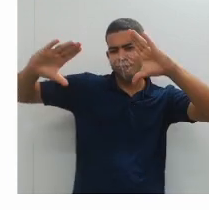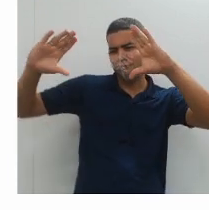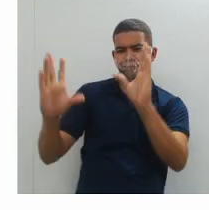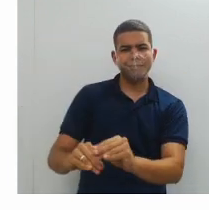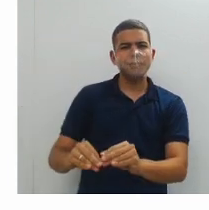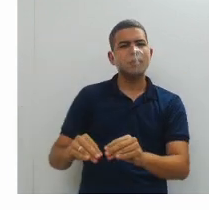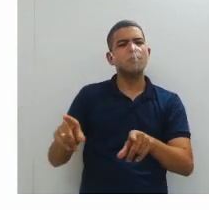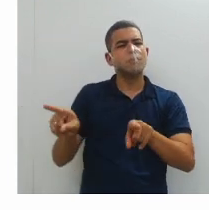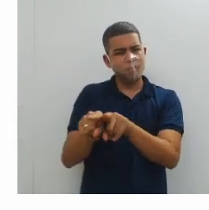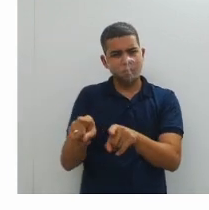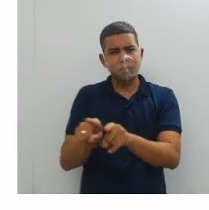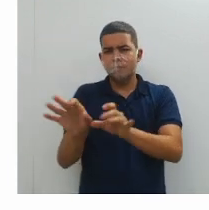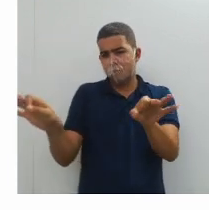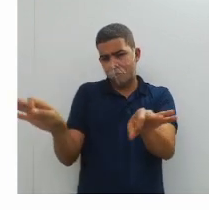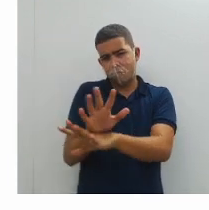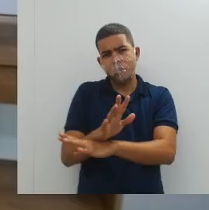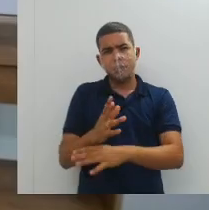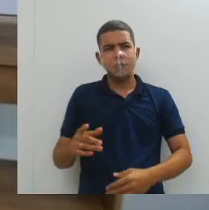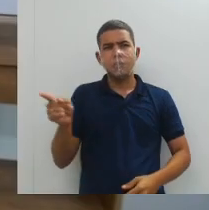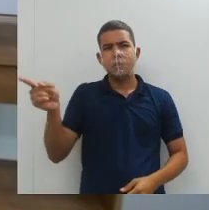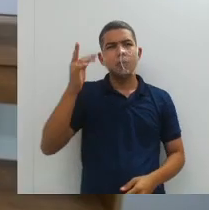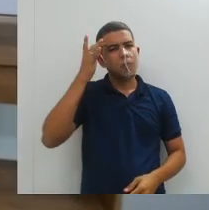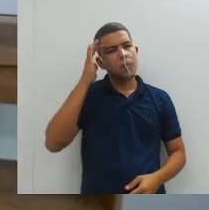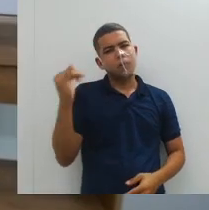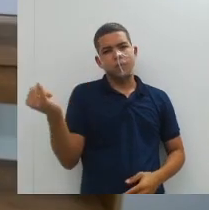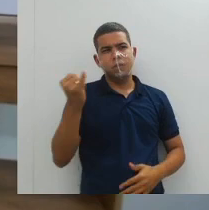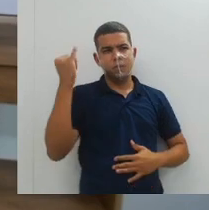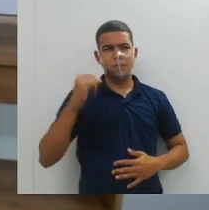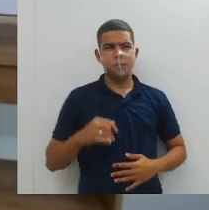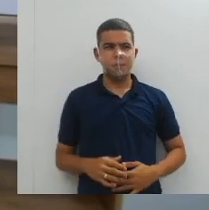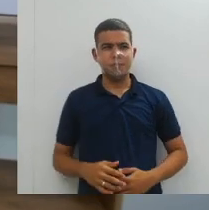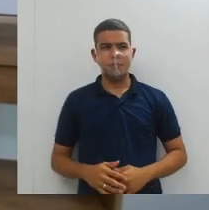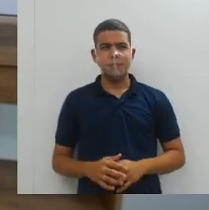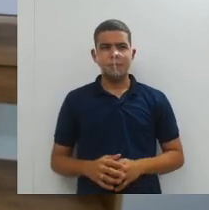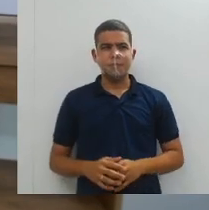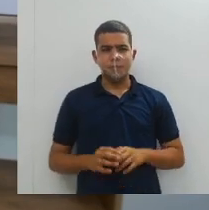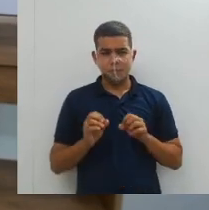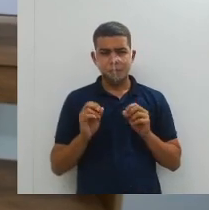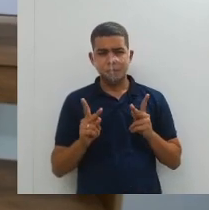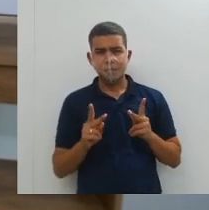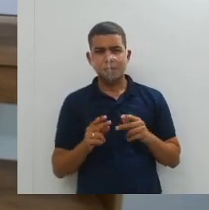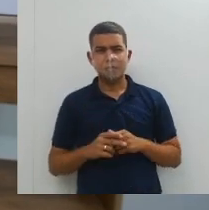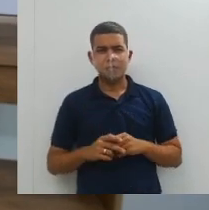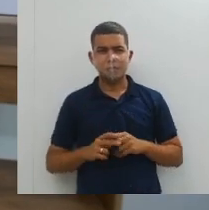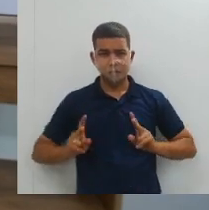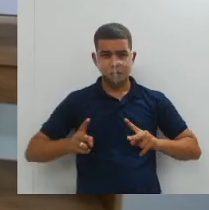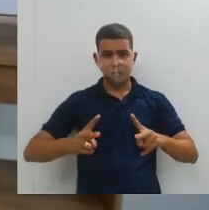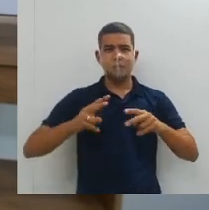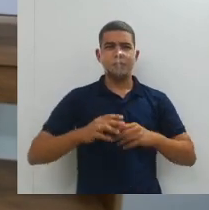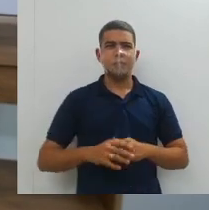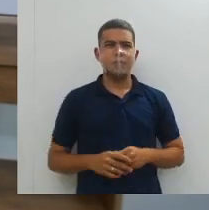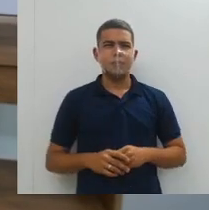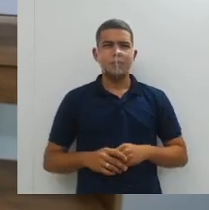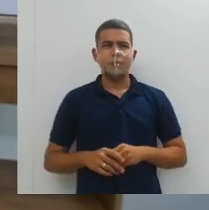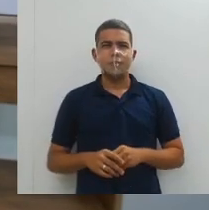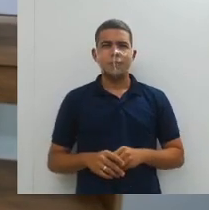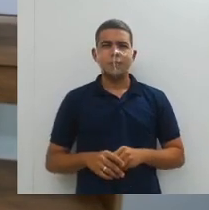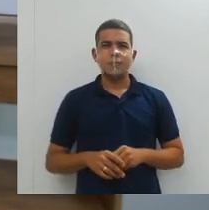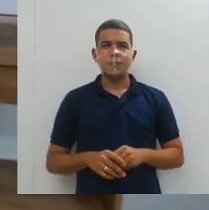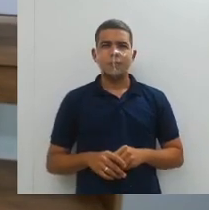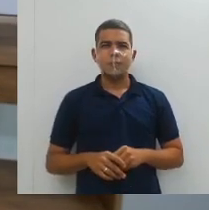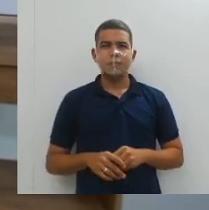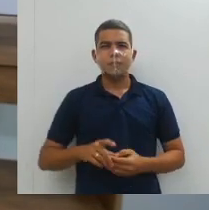ache isso importante, caso ele ache isso necessário, tá ok? Sigamos. Então tá aqui,